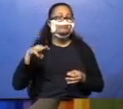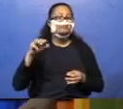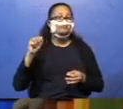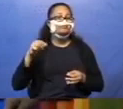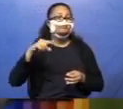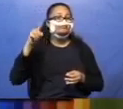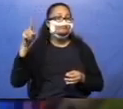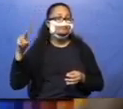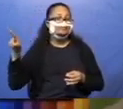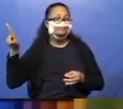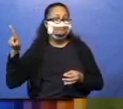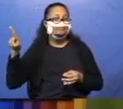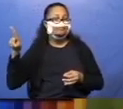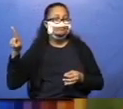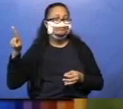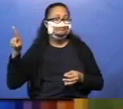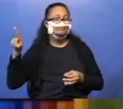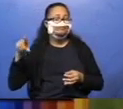junto comigo.